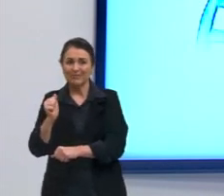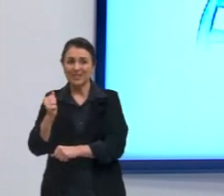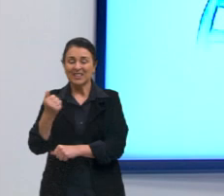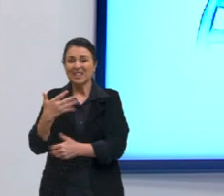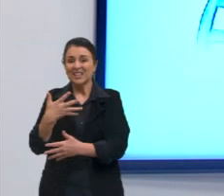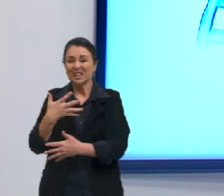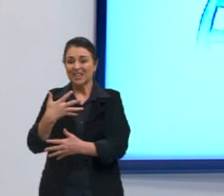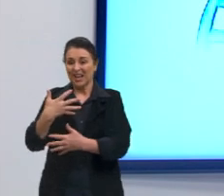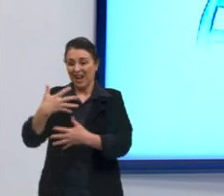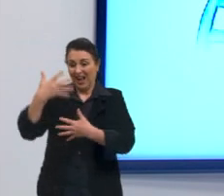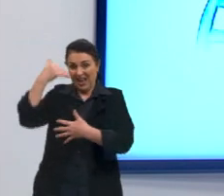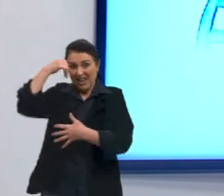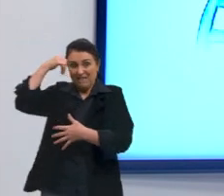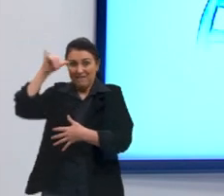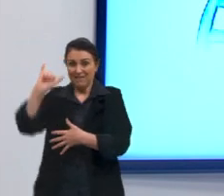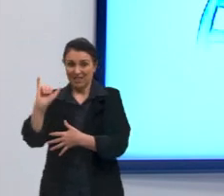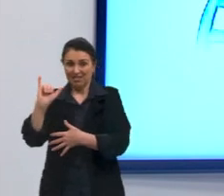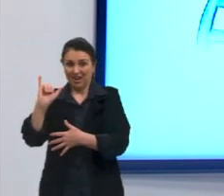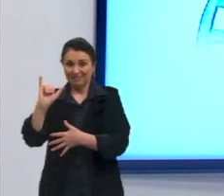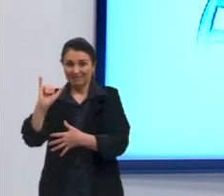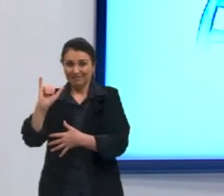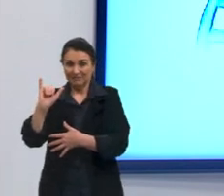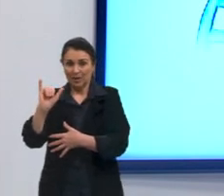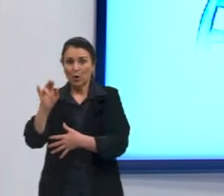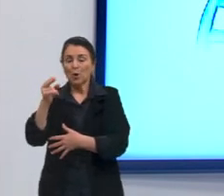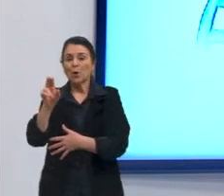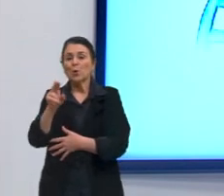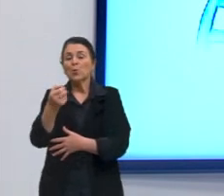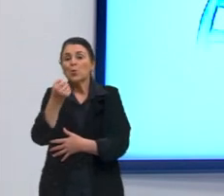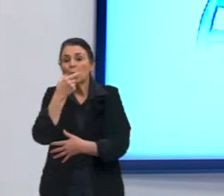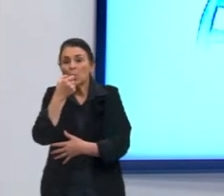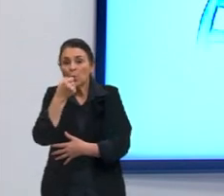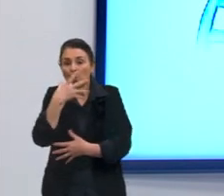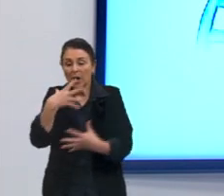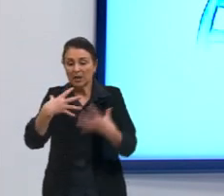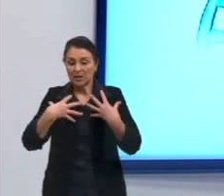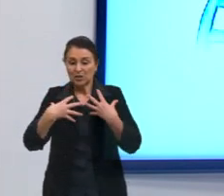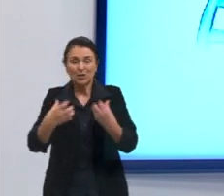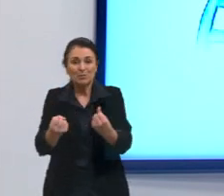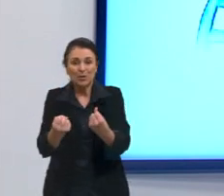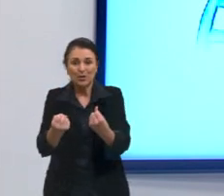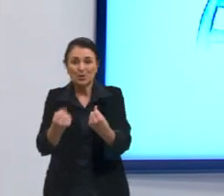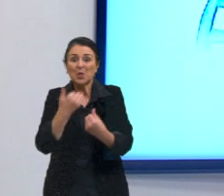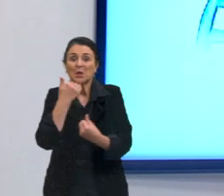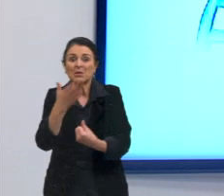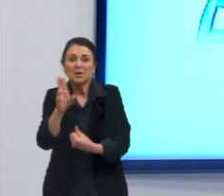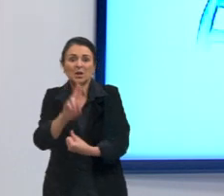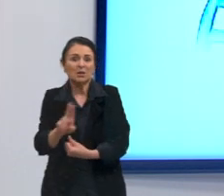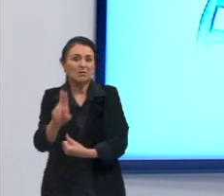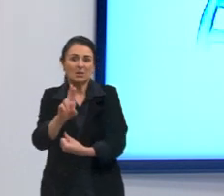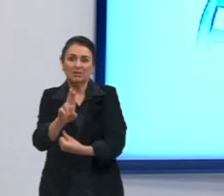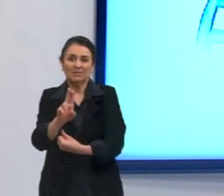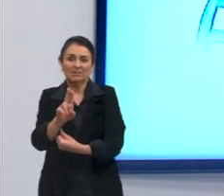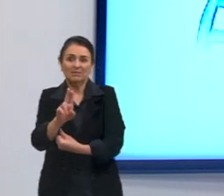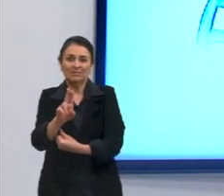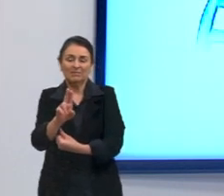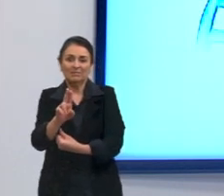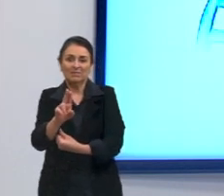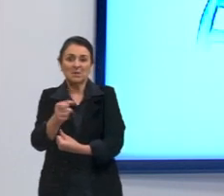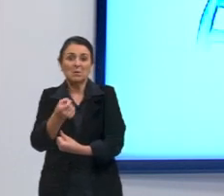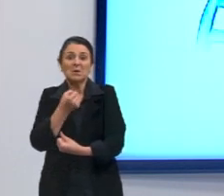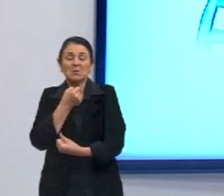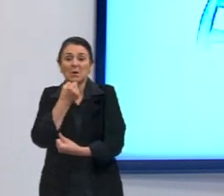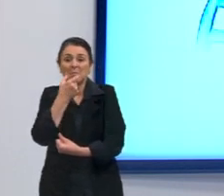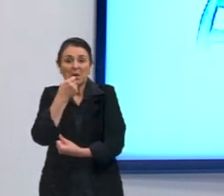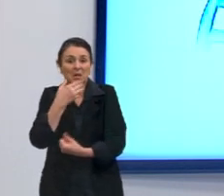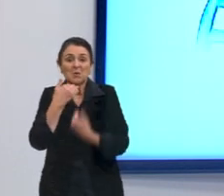antibiótico tá então ela não produziu essa enzima começou a produzir a seleção natural Olímpia é